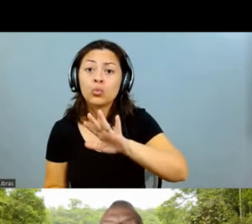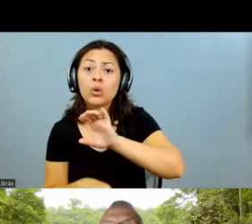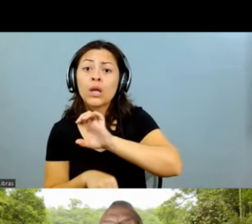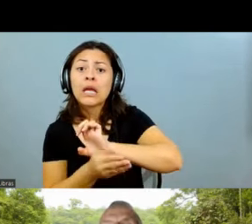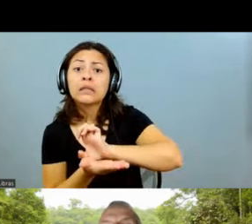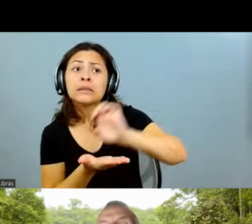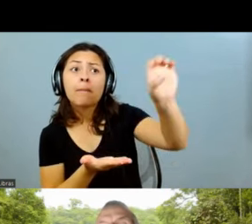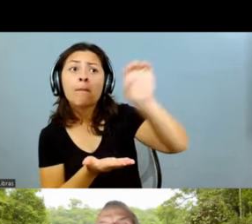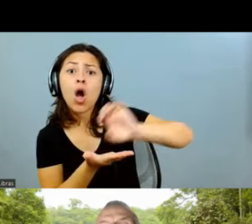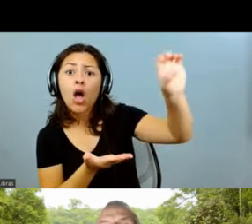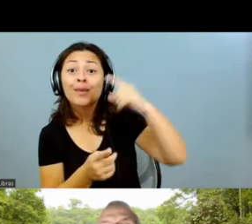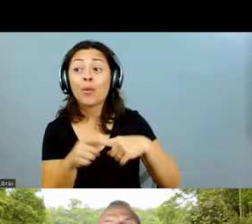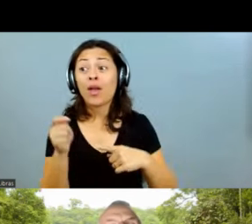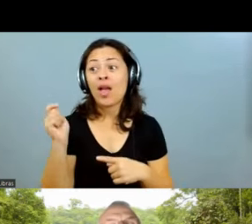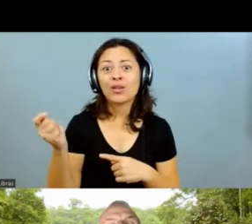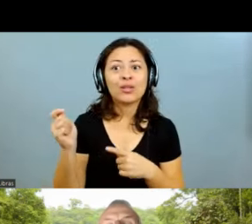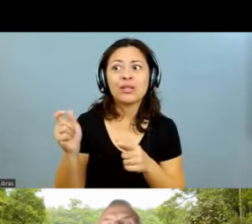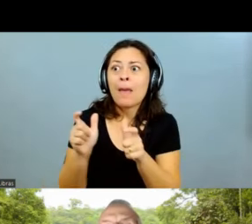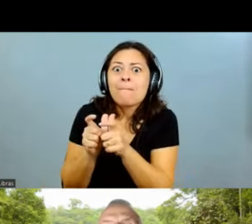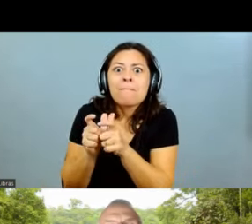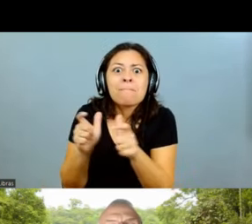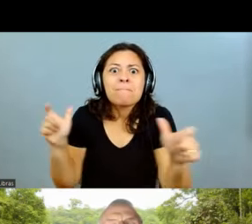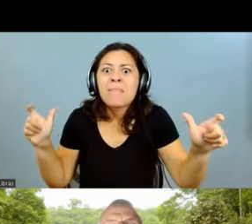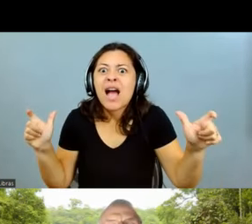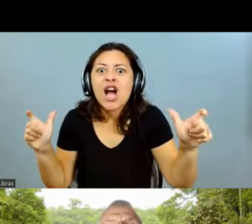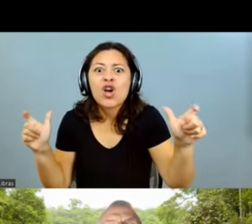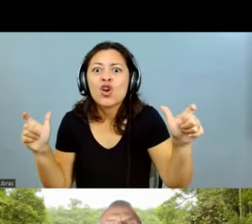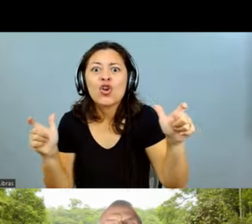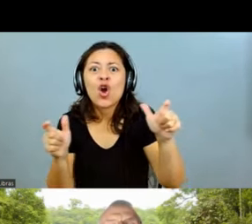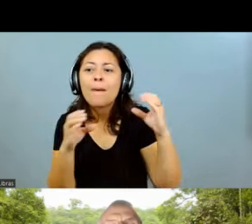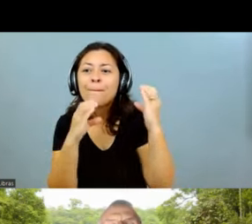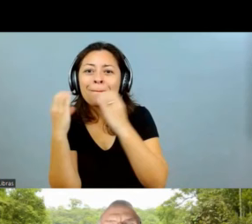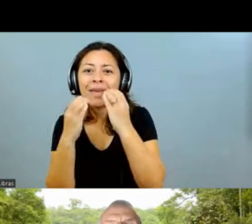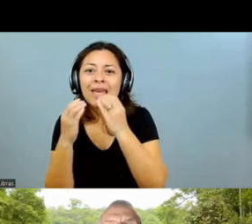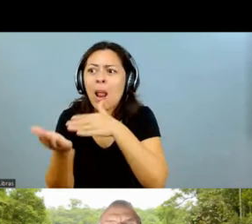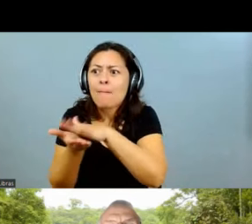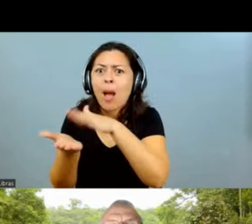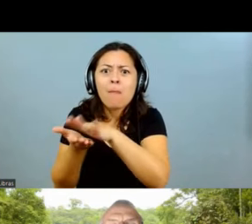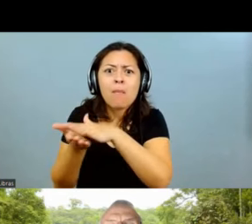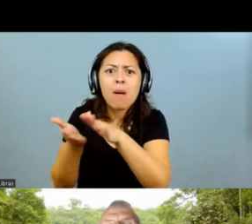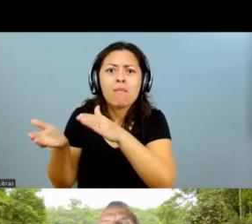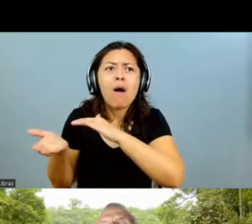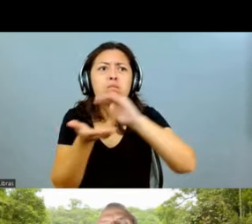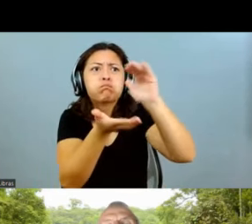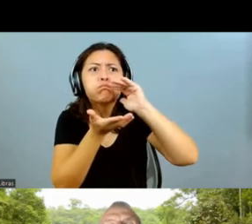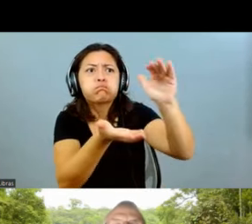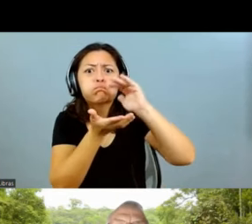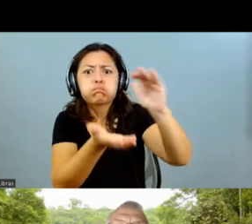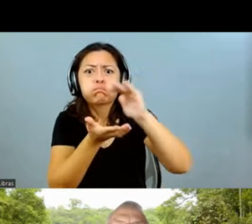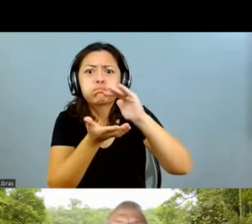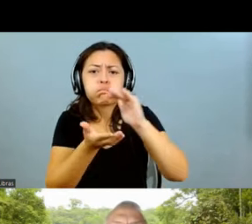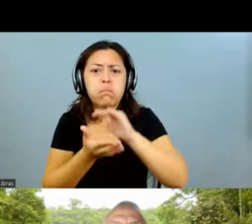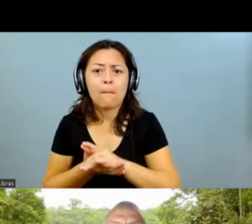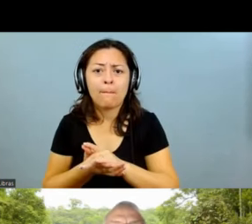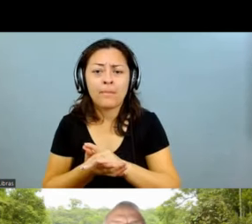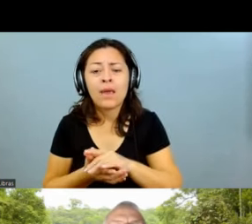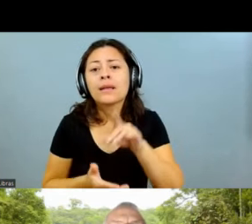Argentina está entre os maiores fornecedores globais de milho atrás apenas do Brasil e dos